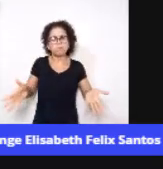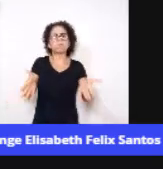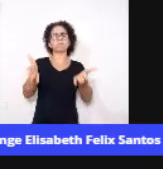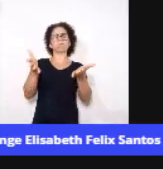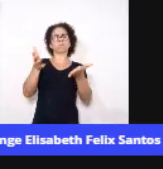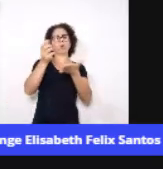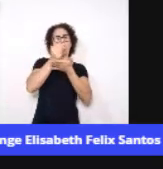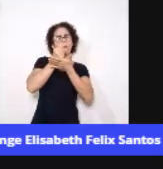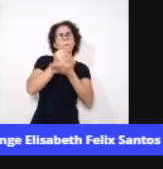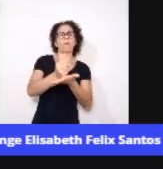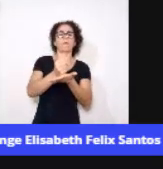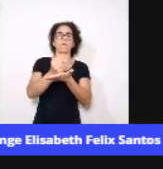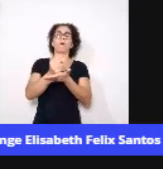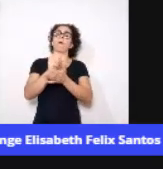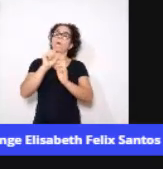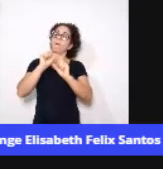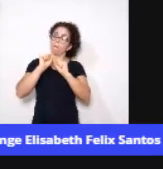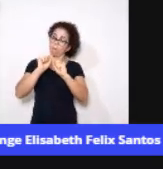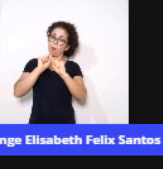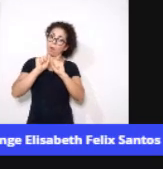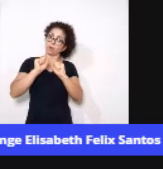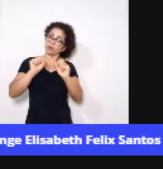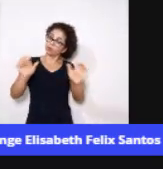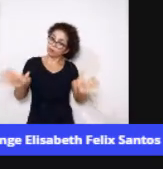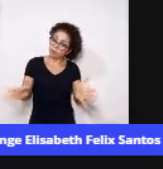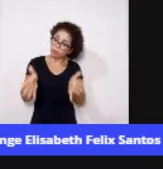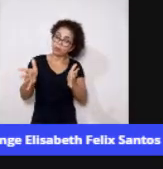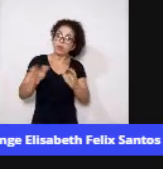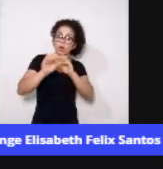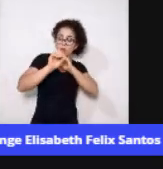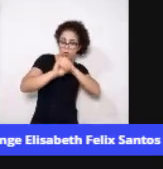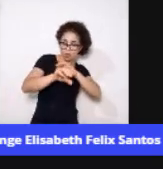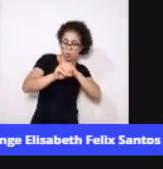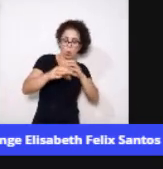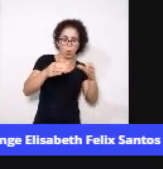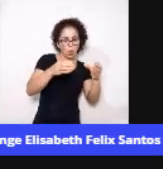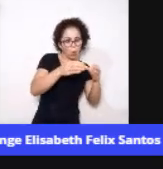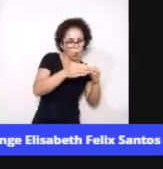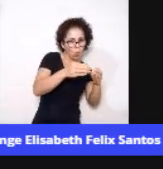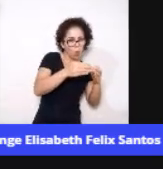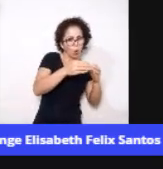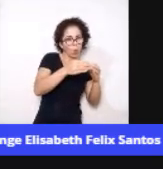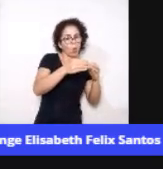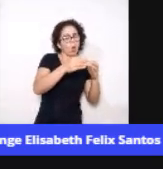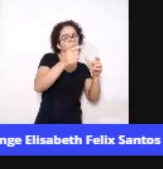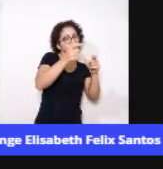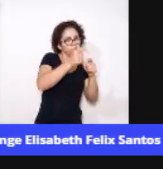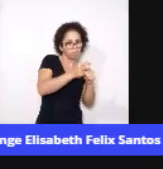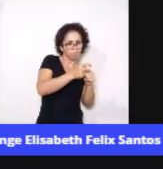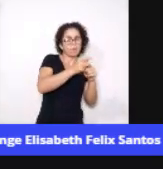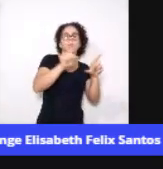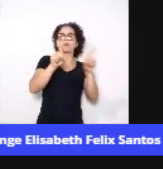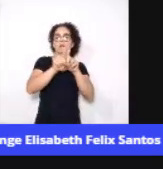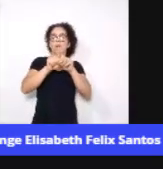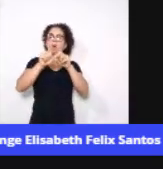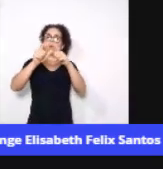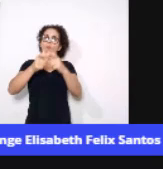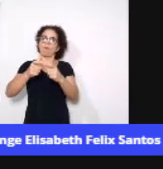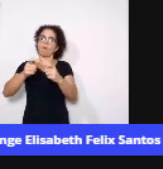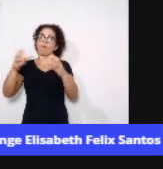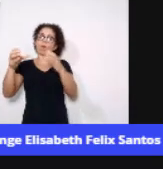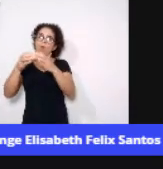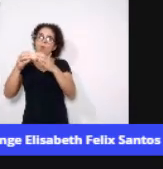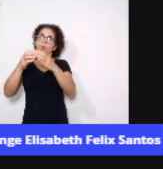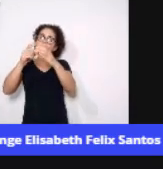grupos pequenos ou grupos maiores, envolvendo a turma, inclusive nas salas